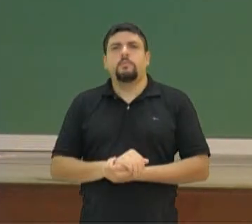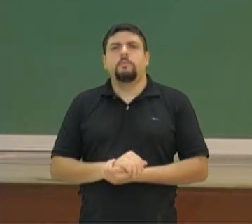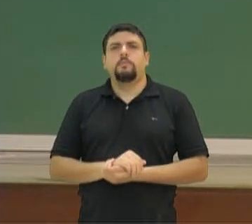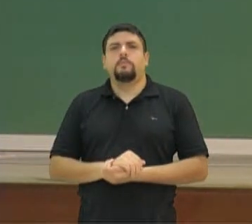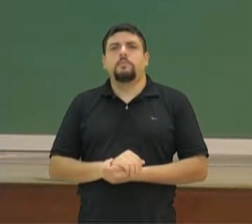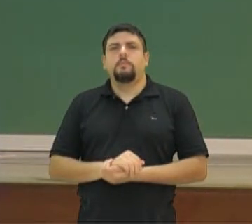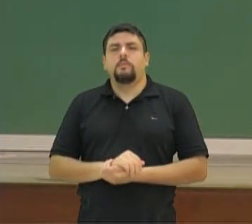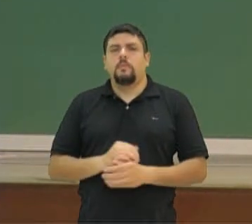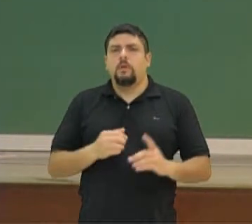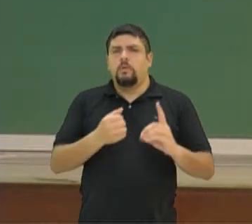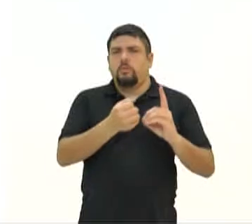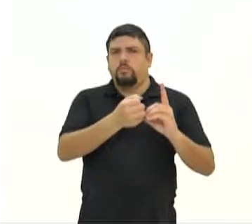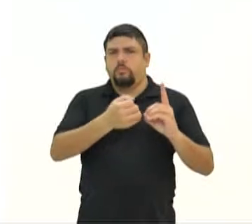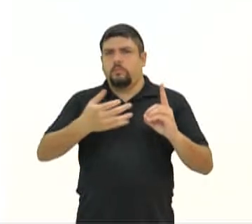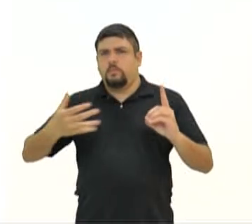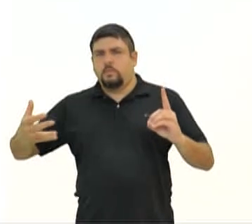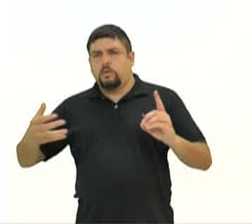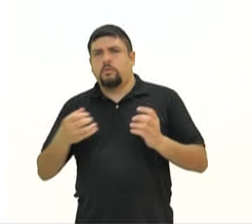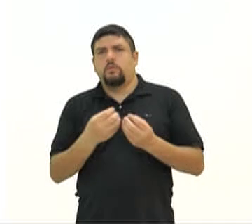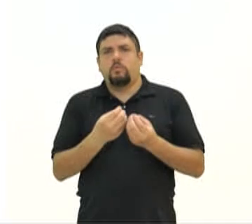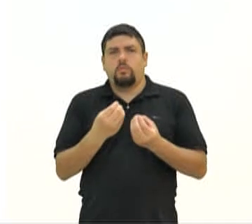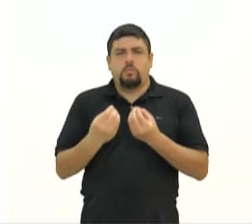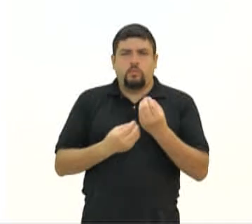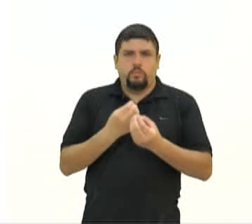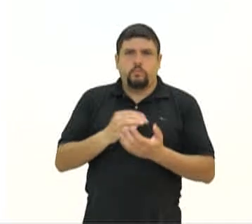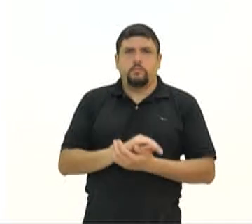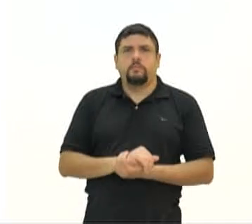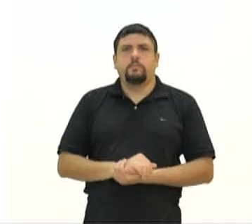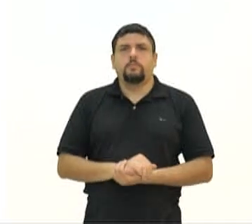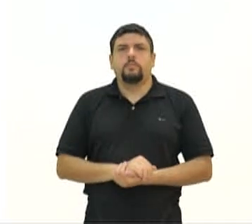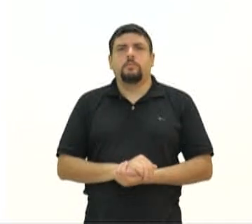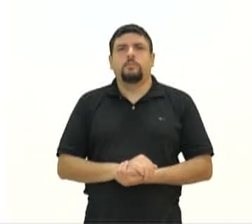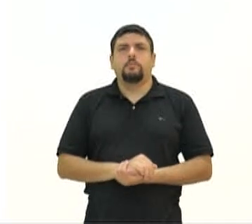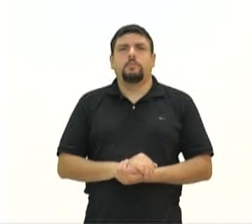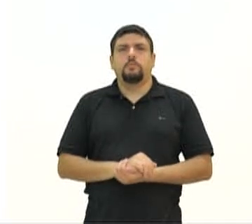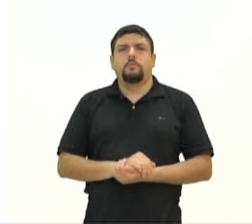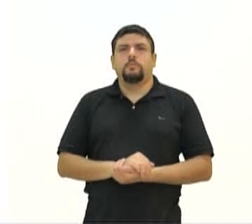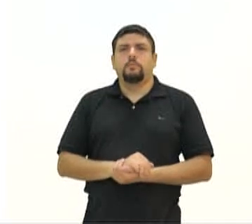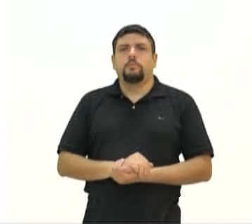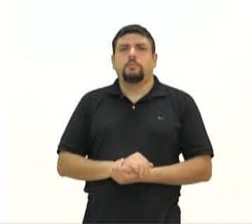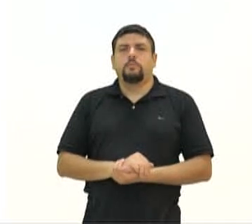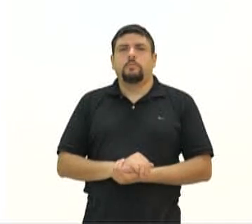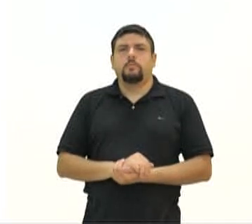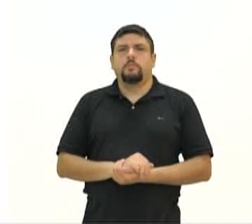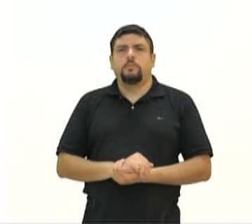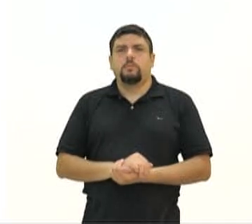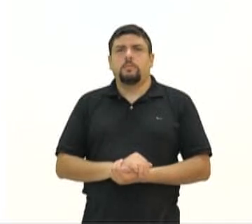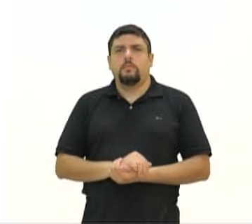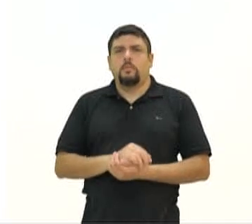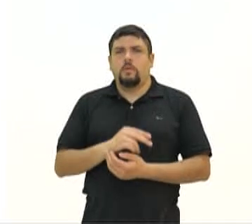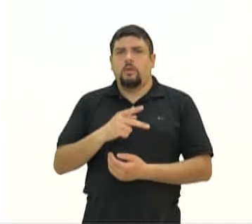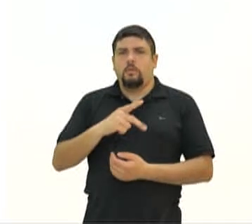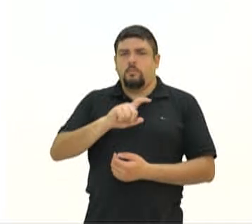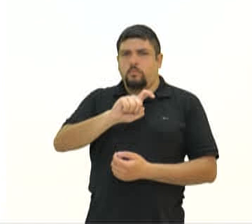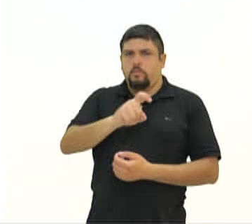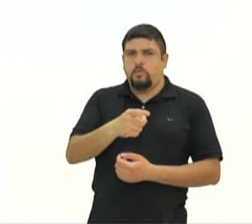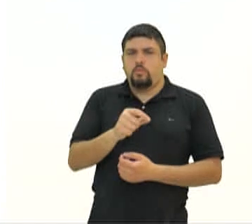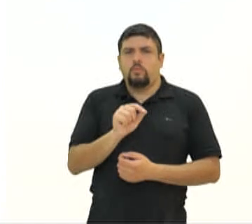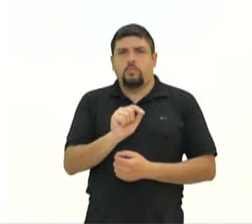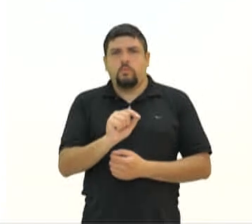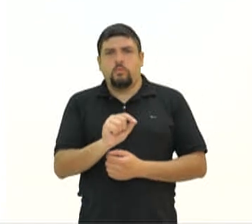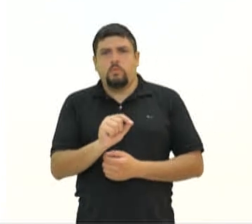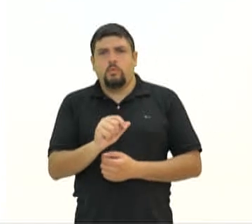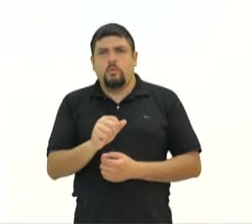decomposição, que é o objeto do dia de hoje. Então, vamos lá. Todo polinômio, aqui, olha, lembram disso a definição? Todo polinômio de